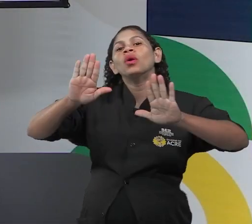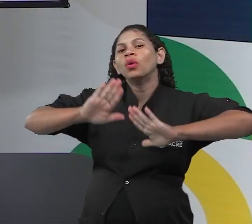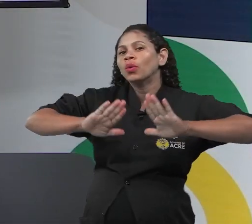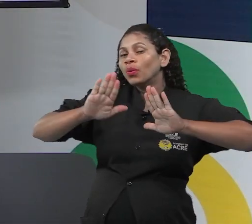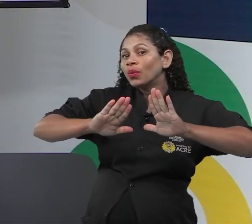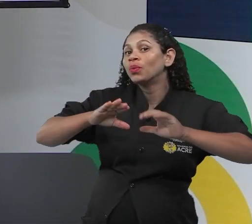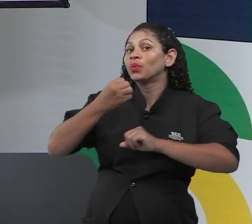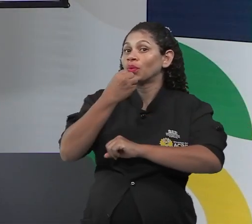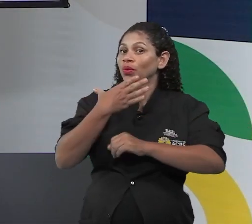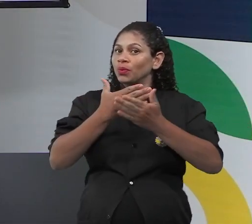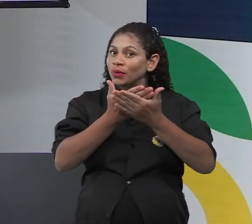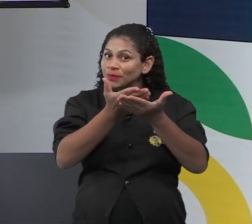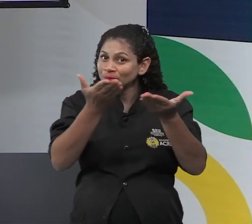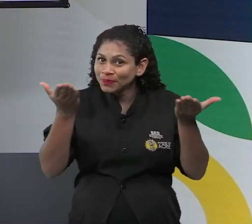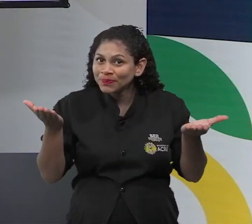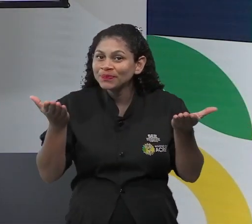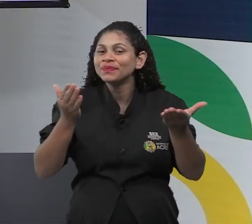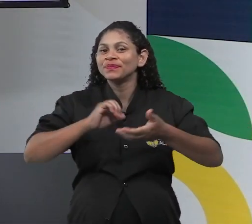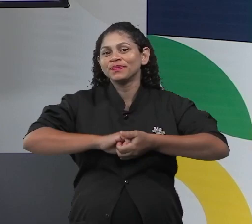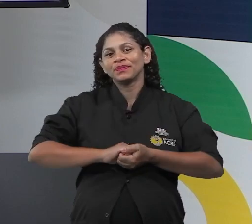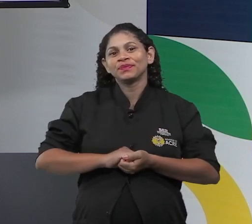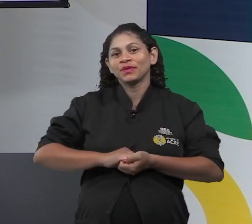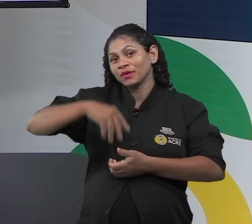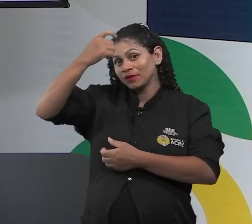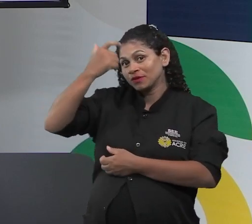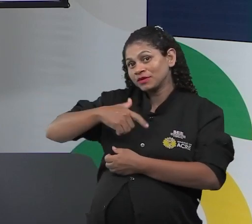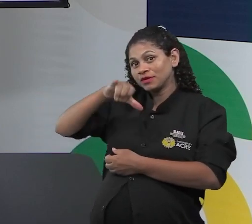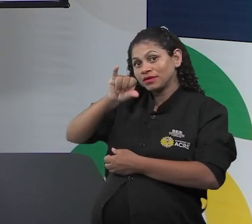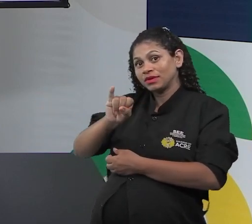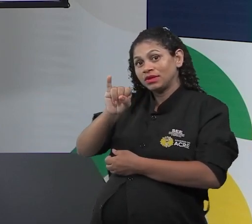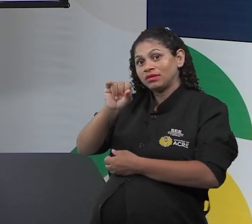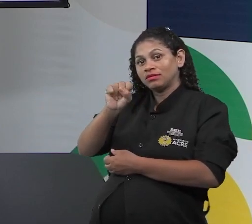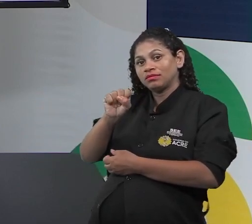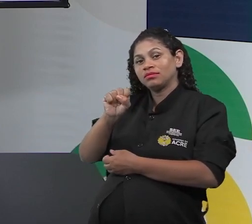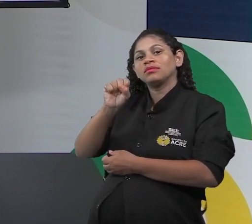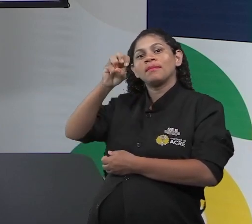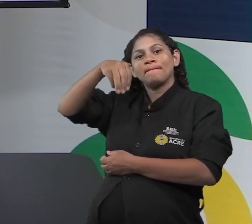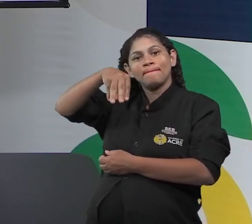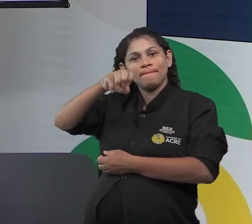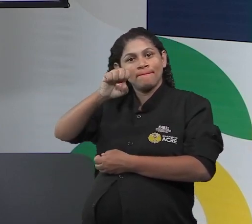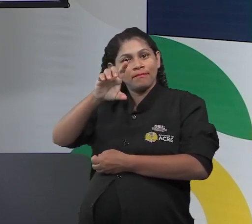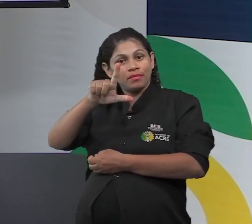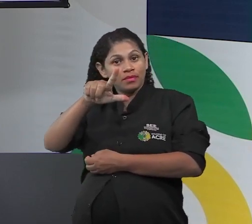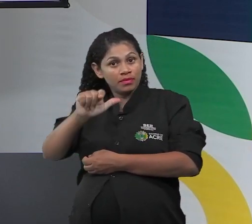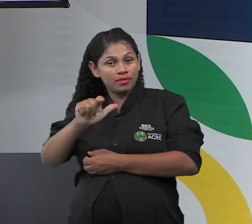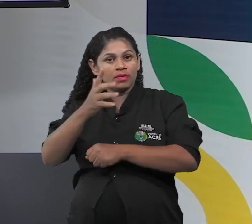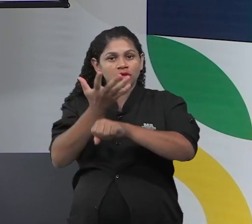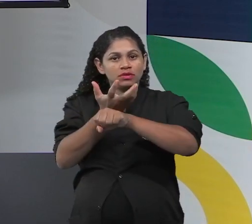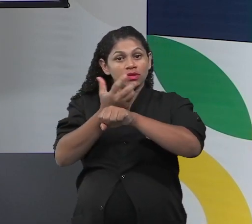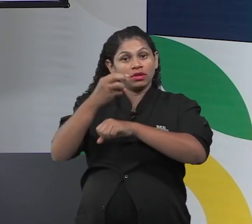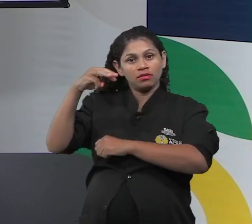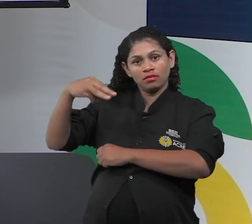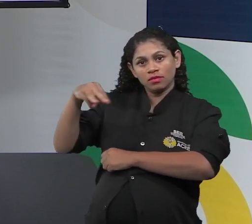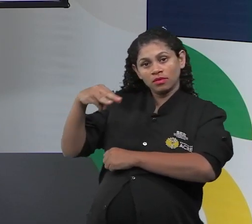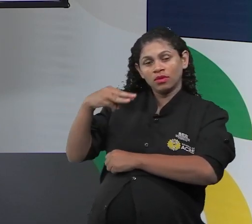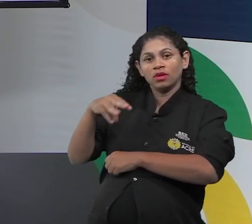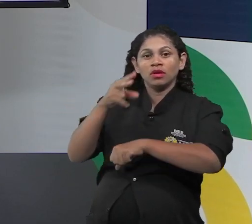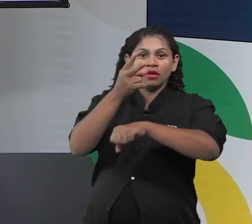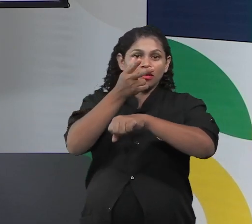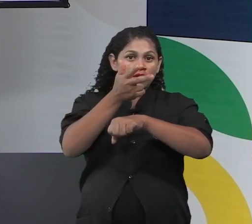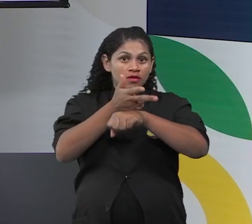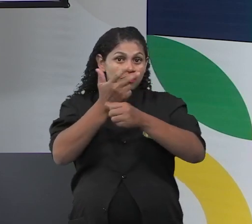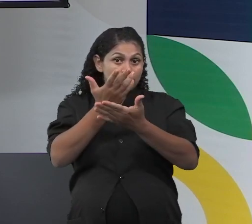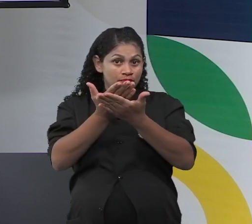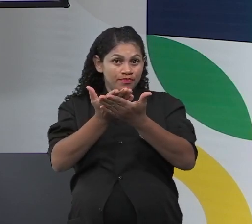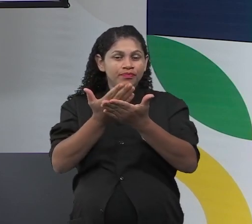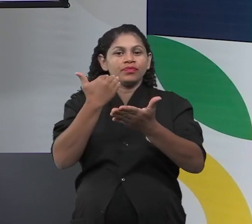Olá, tudo bem com vocês? O meu nome é Ismael Dourado, sou professor de matemática e nesta videoaula